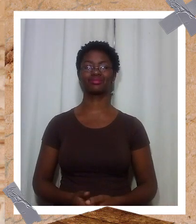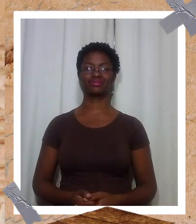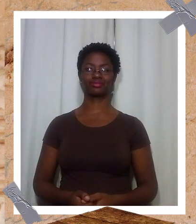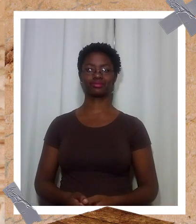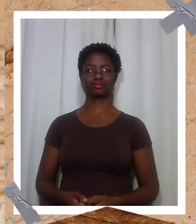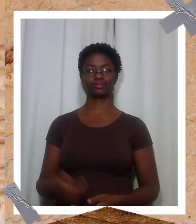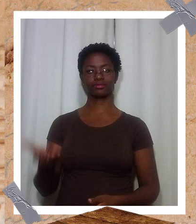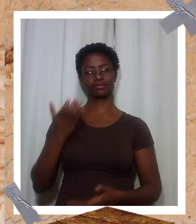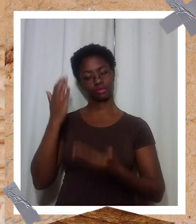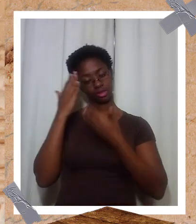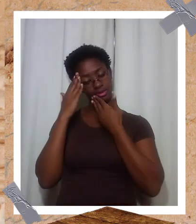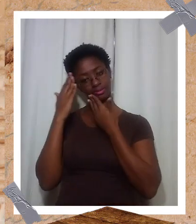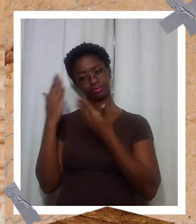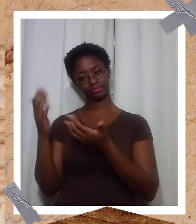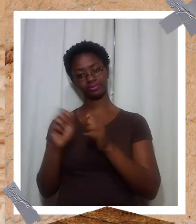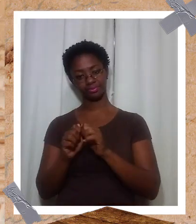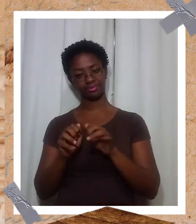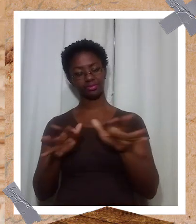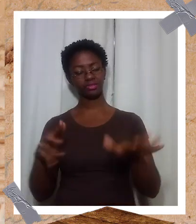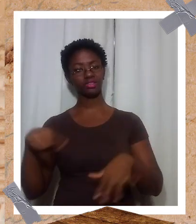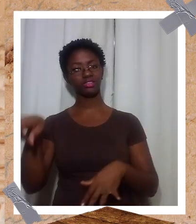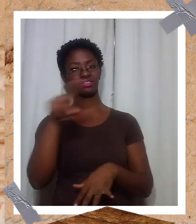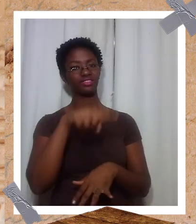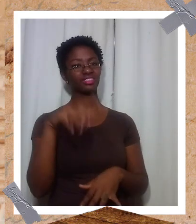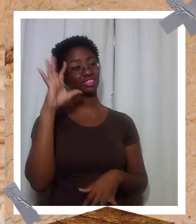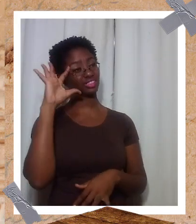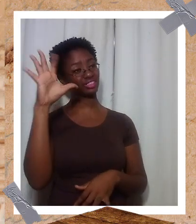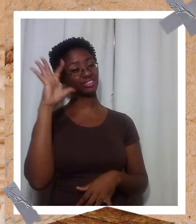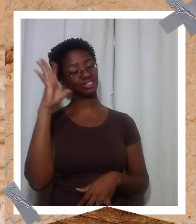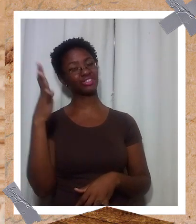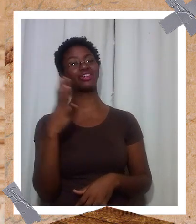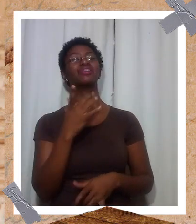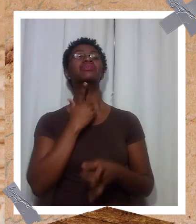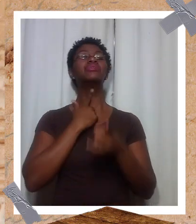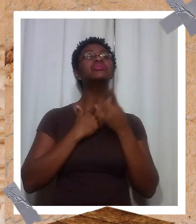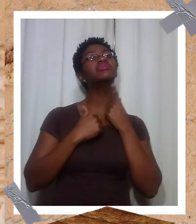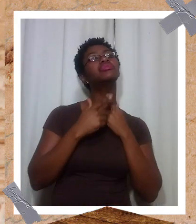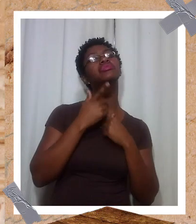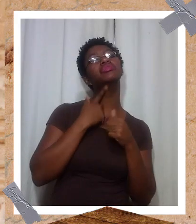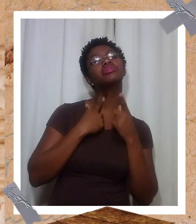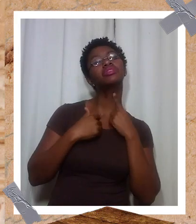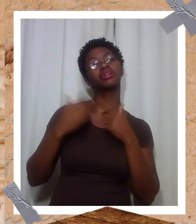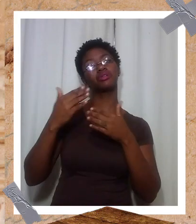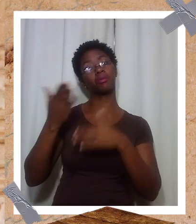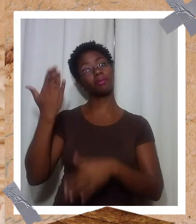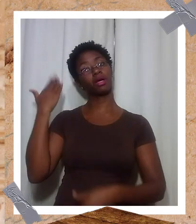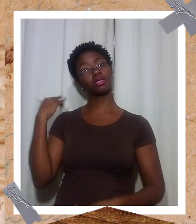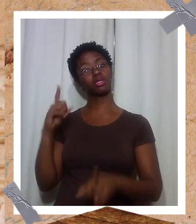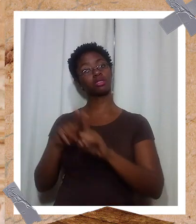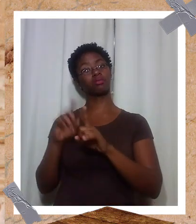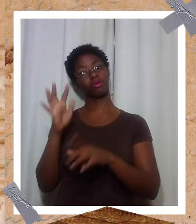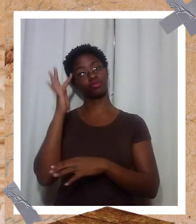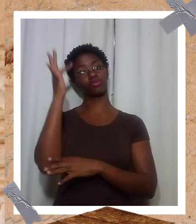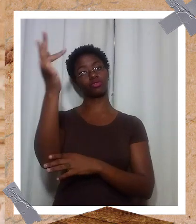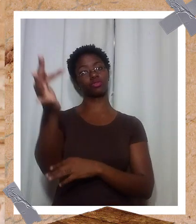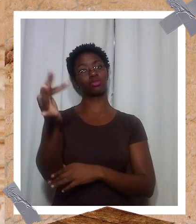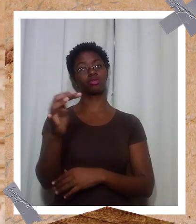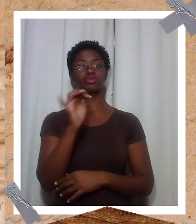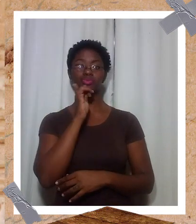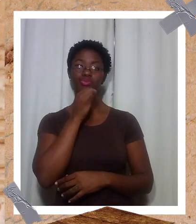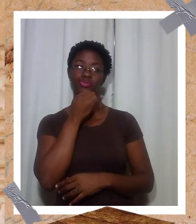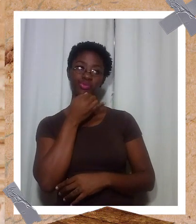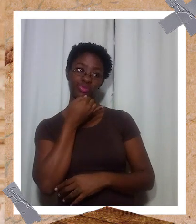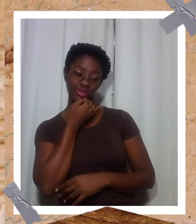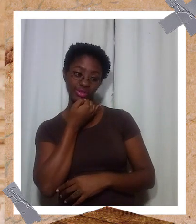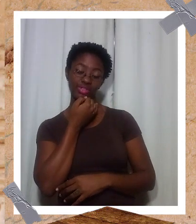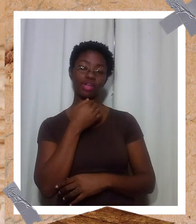Queria agradecer o compartilhar aqui de sonhos, expectativas, de passado, de futuro. Queria chamar, infelizmente,